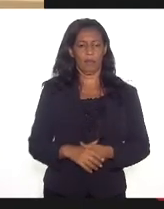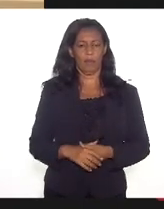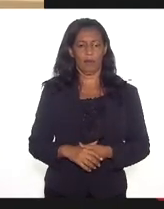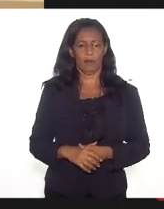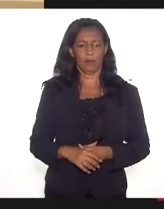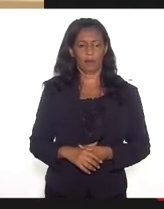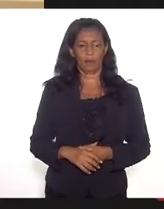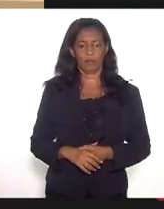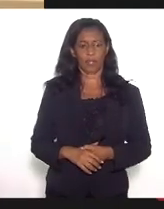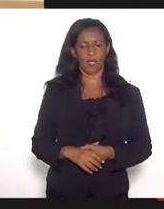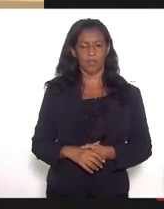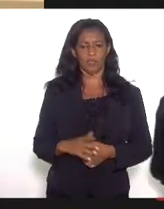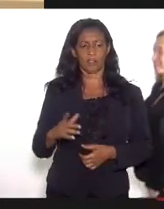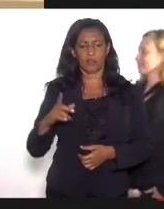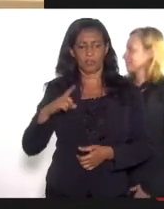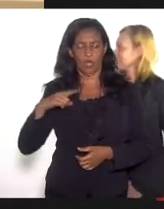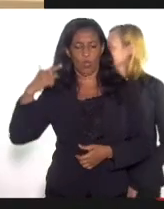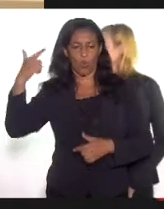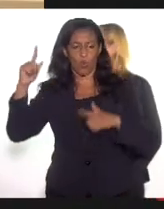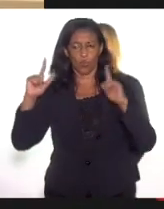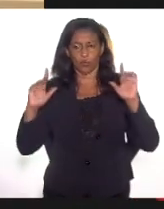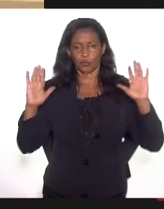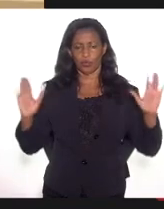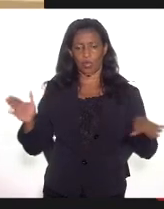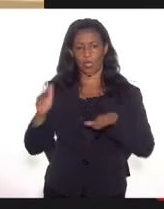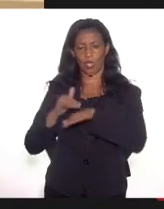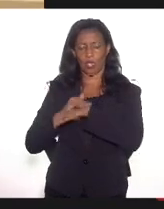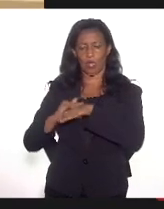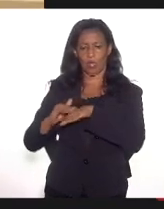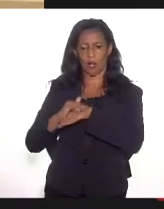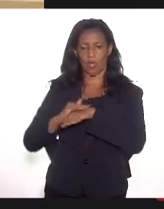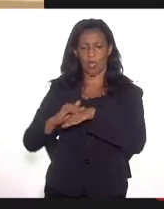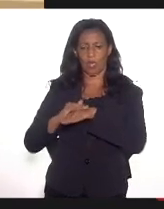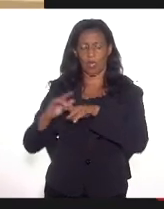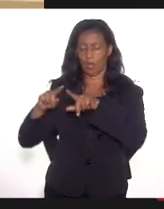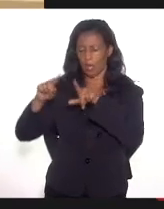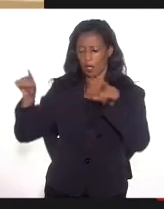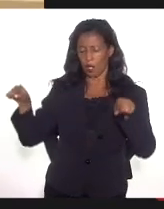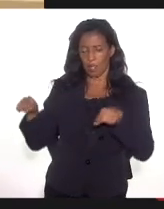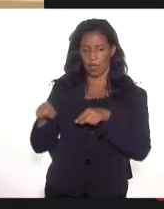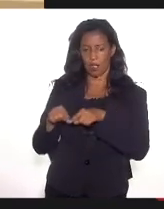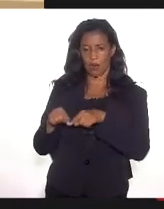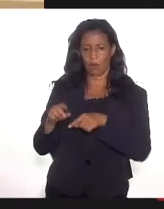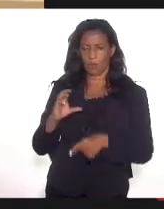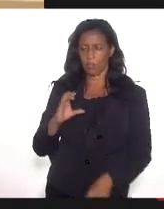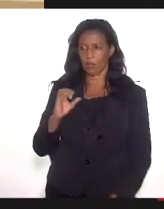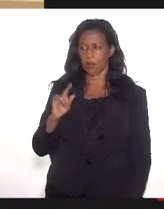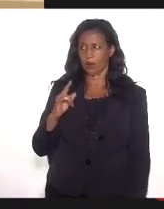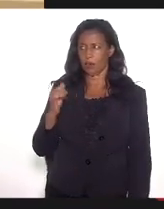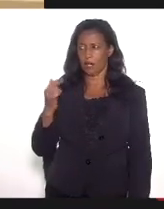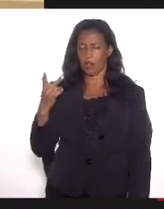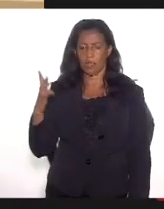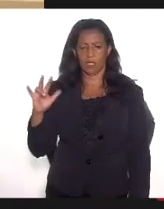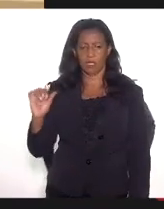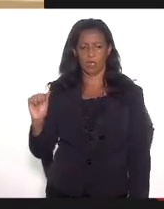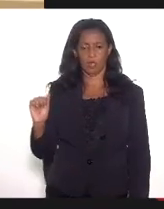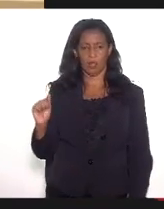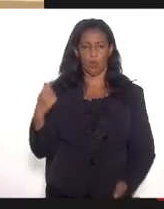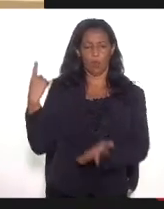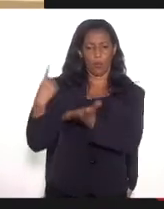alimentação estive outro dia no no galpão da ação da cidadania e pude notar o